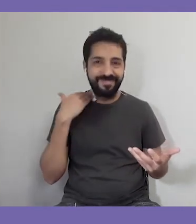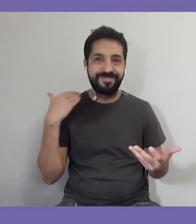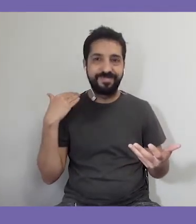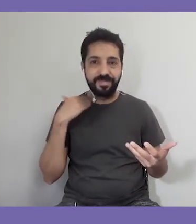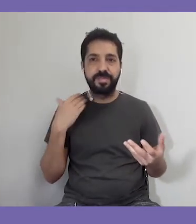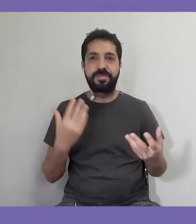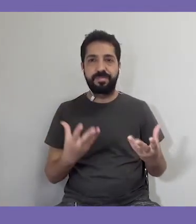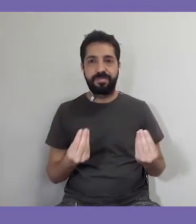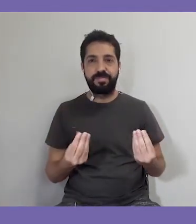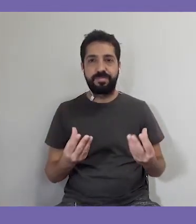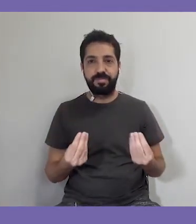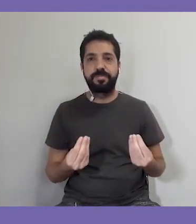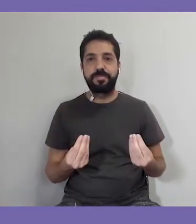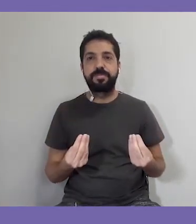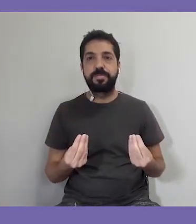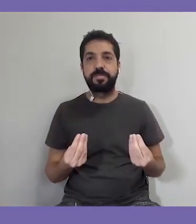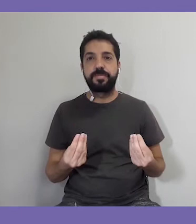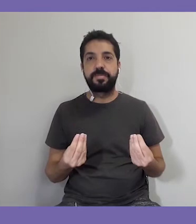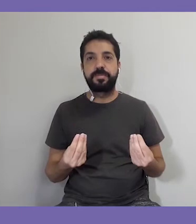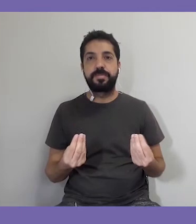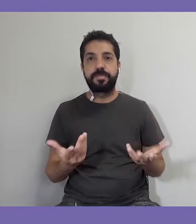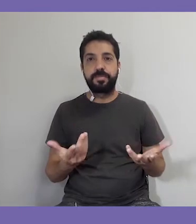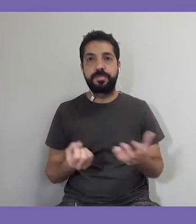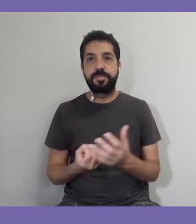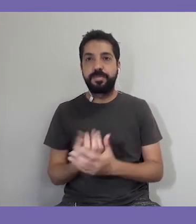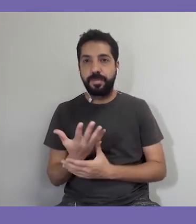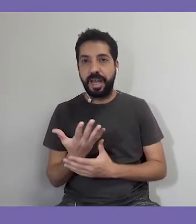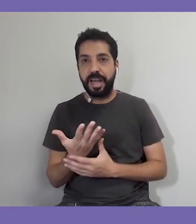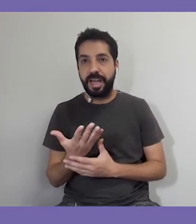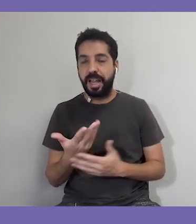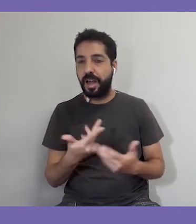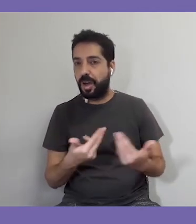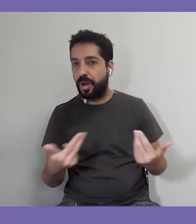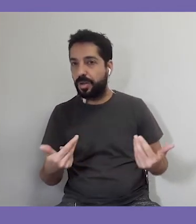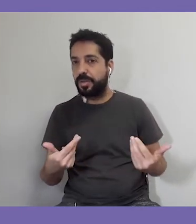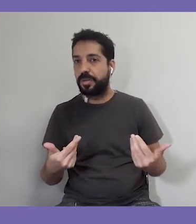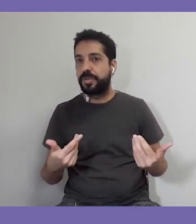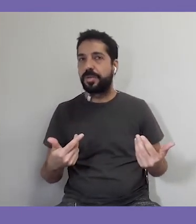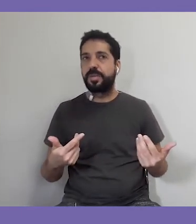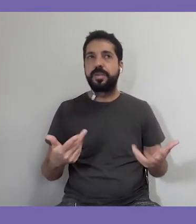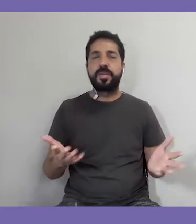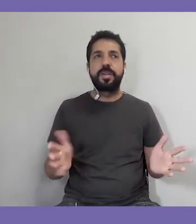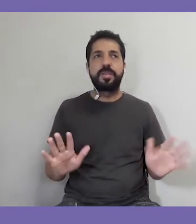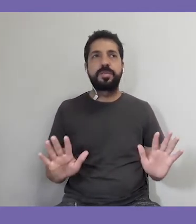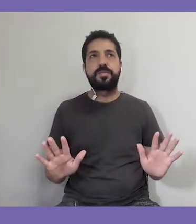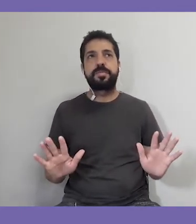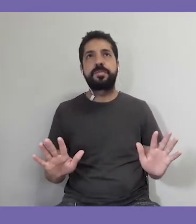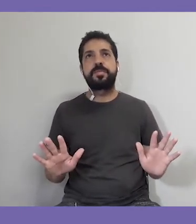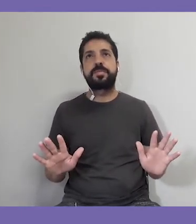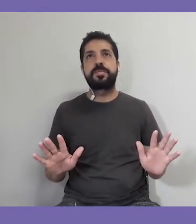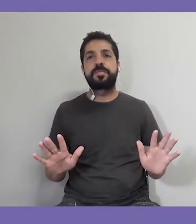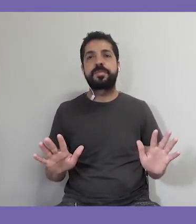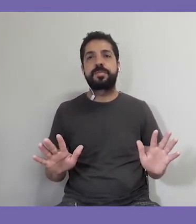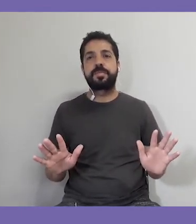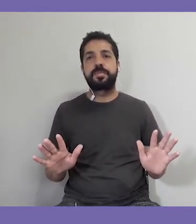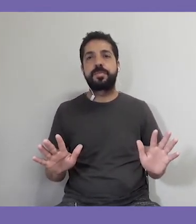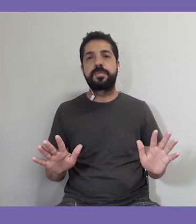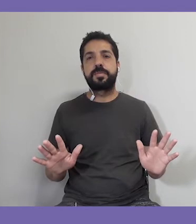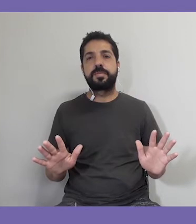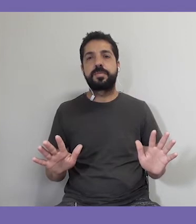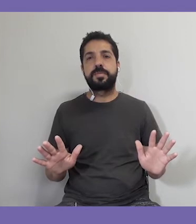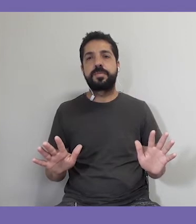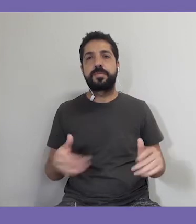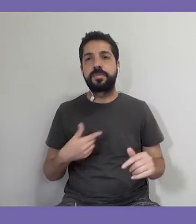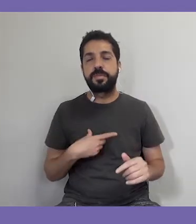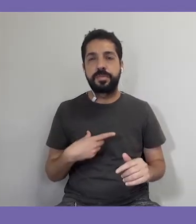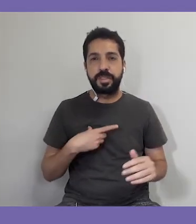eu me cansei muito, e eu acho que aparece isso, né? Em alguns momentos a gente até deixou, não